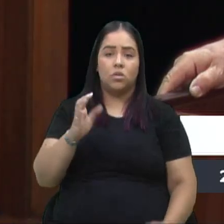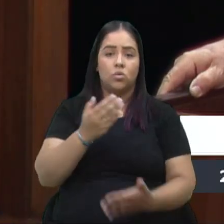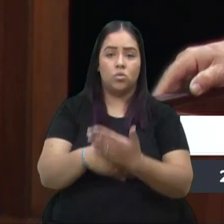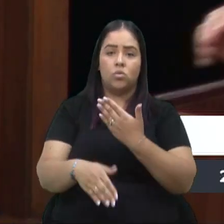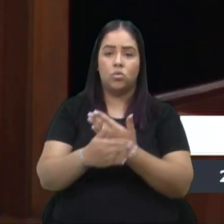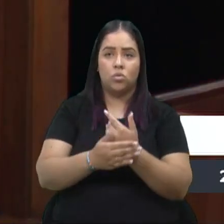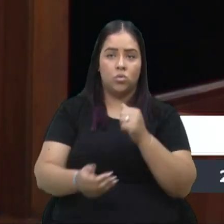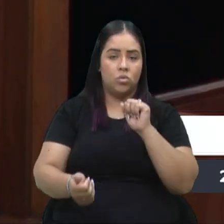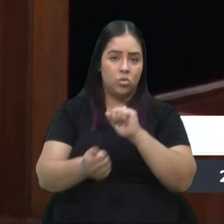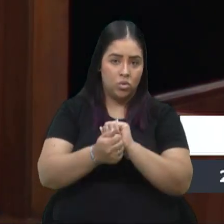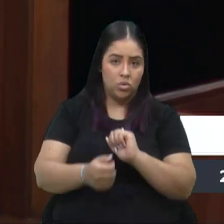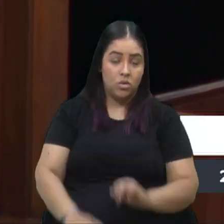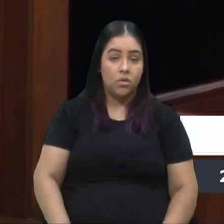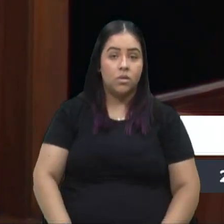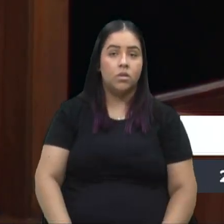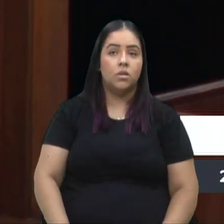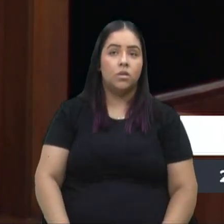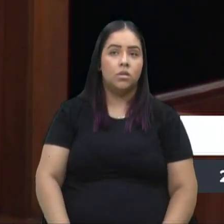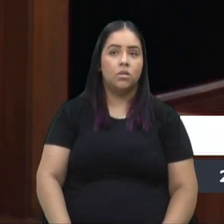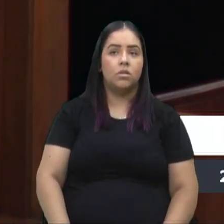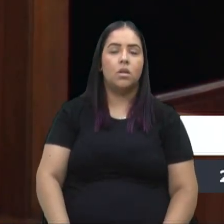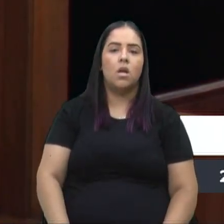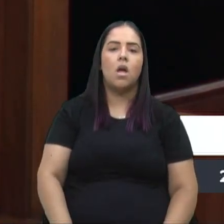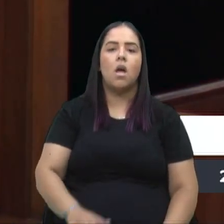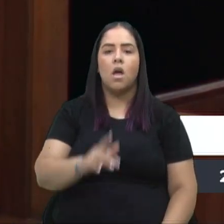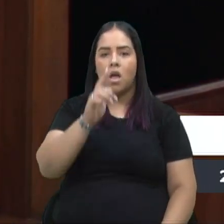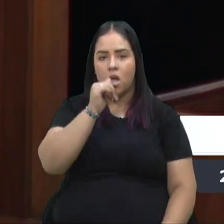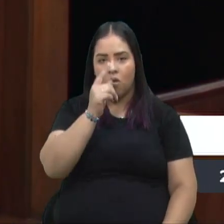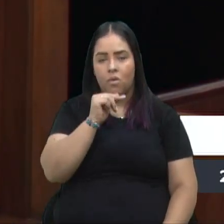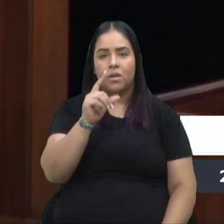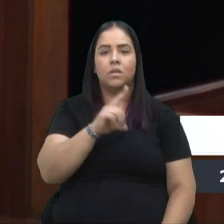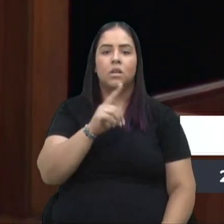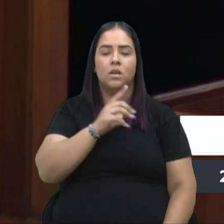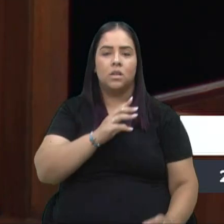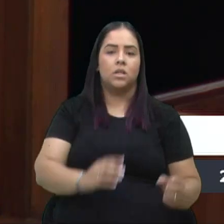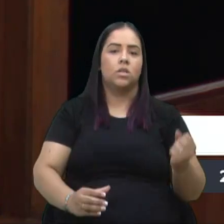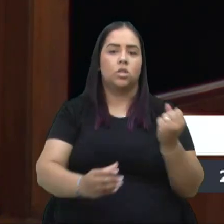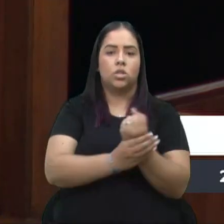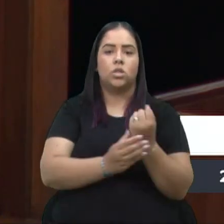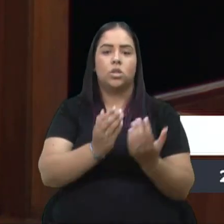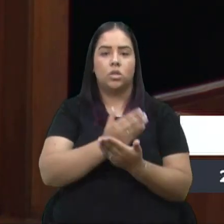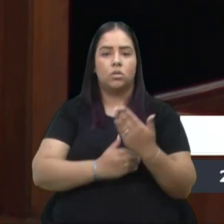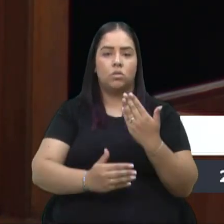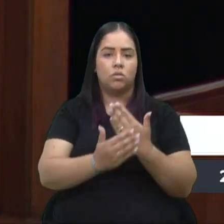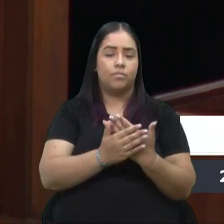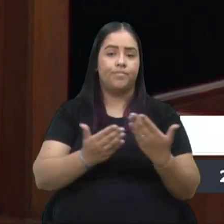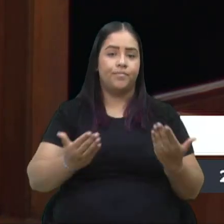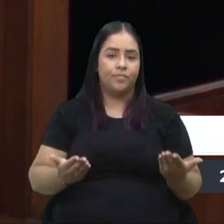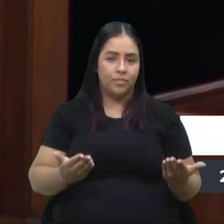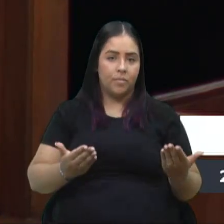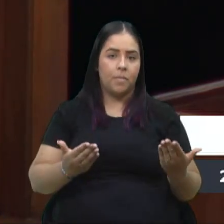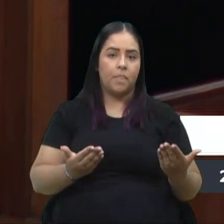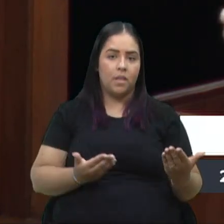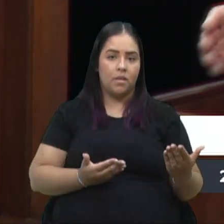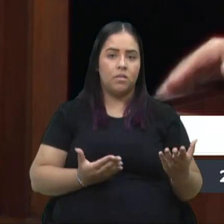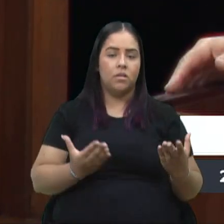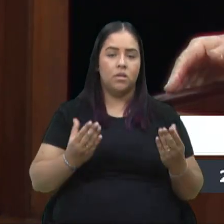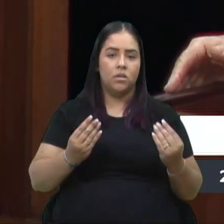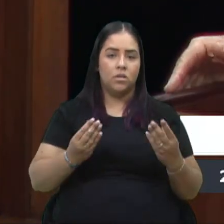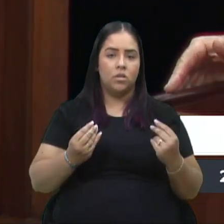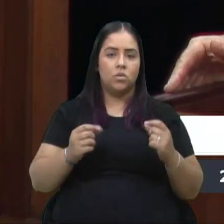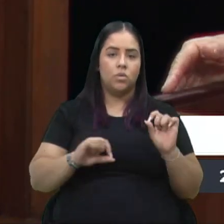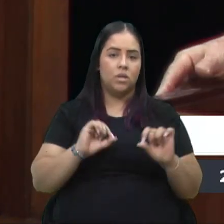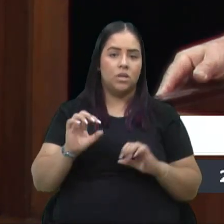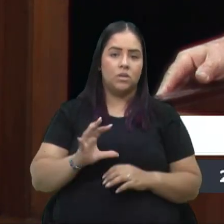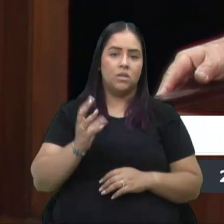tudo isso vai junto já a água tem a garantia os órgãos então praticamente muitas situações